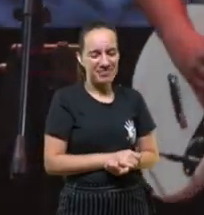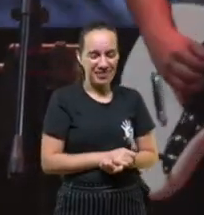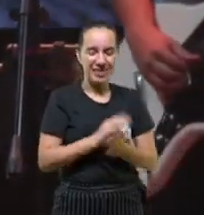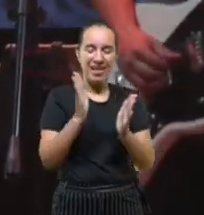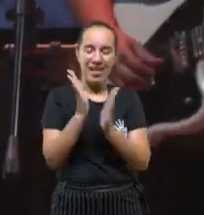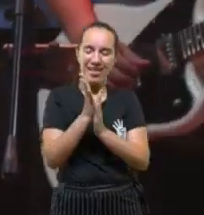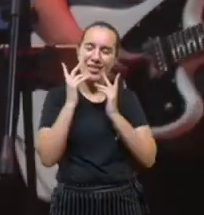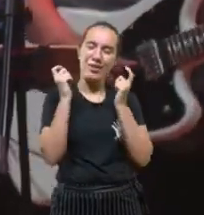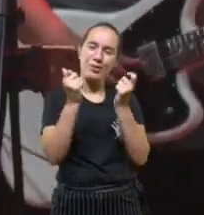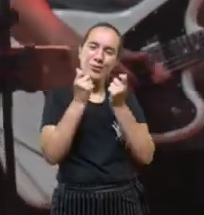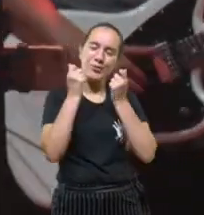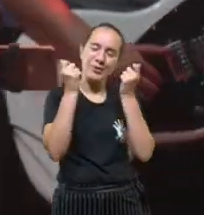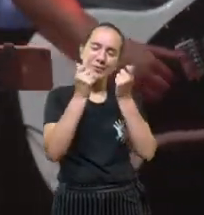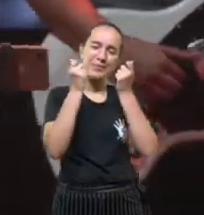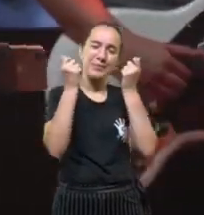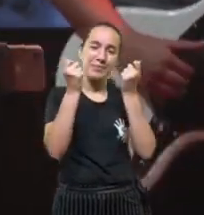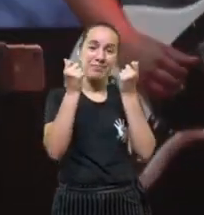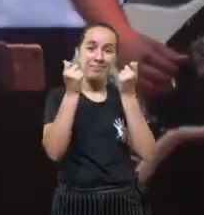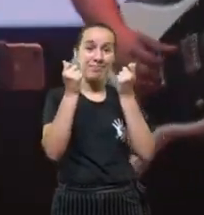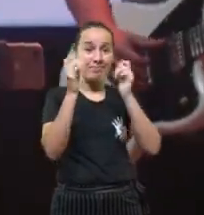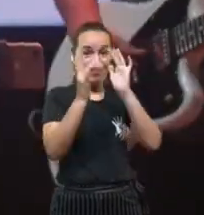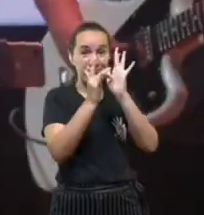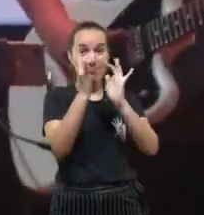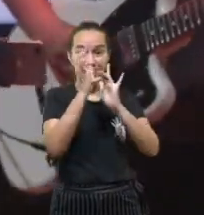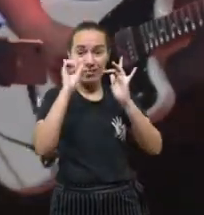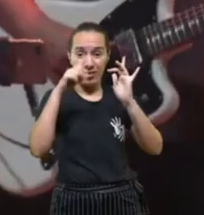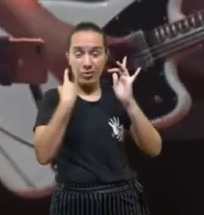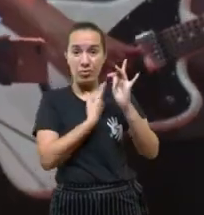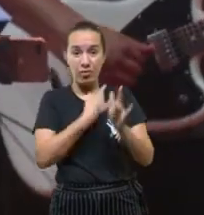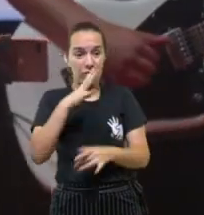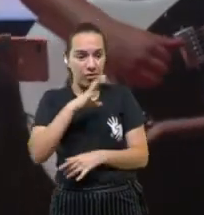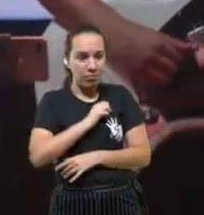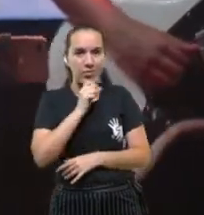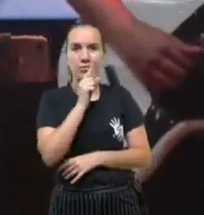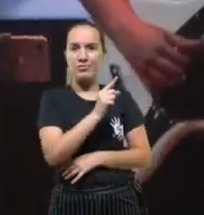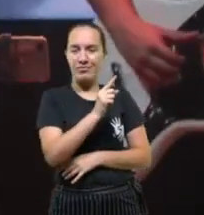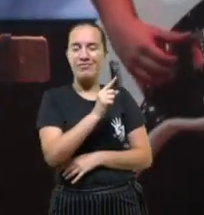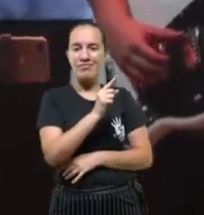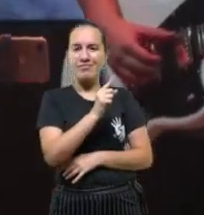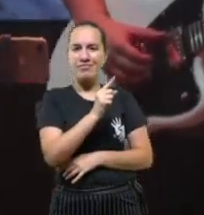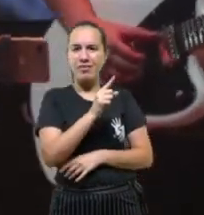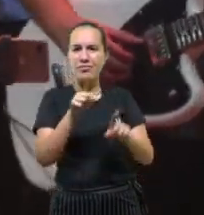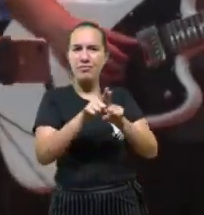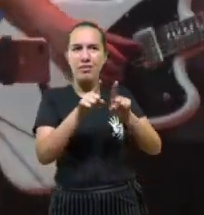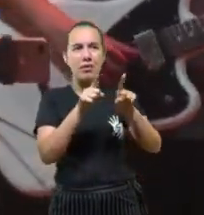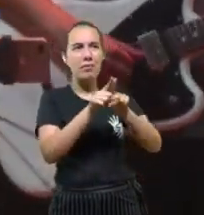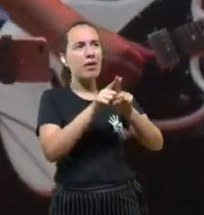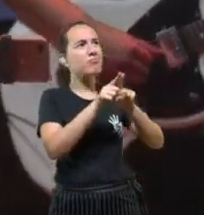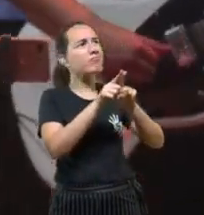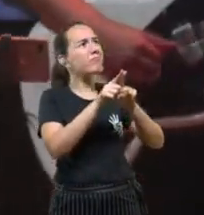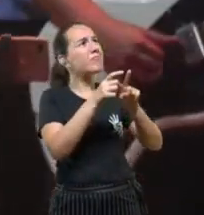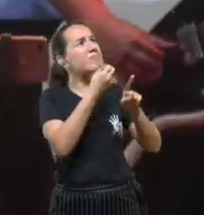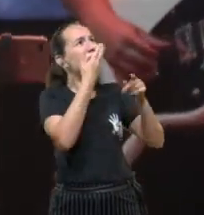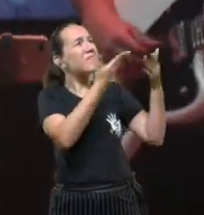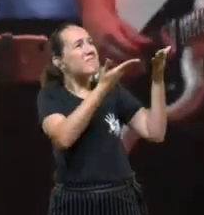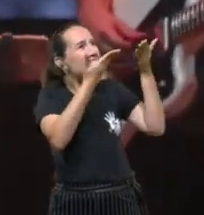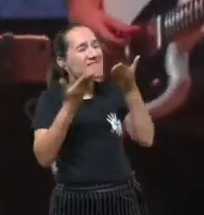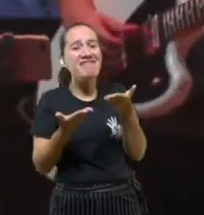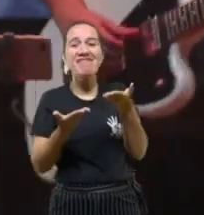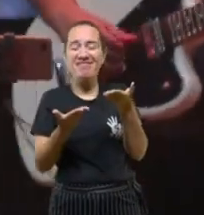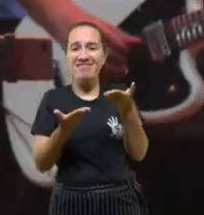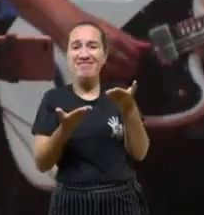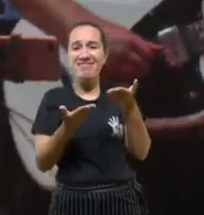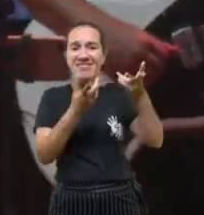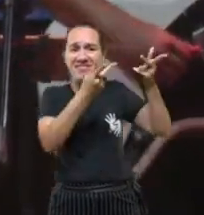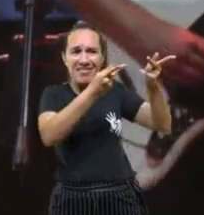Aleluia, aleluia, te amamos, Jesus, e nós convidamos o Senhor nessa casa.